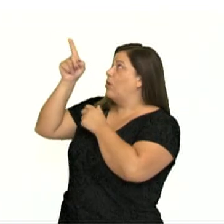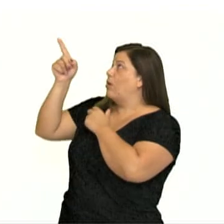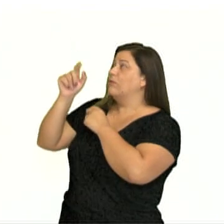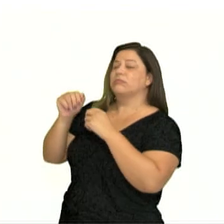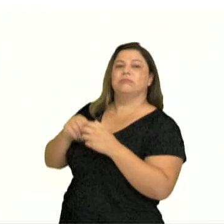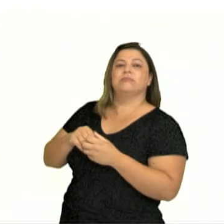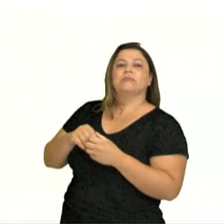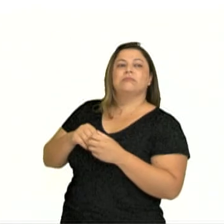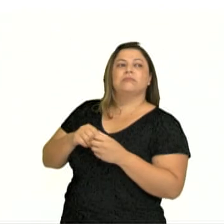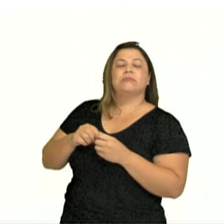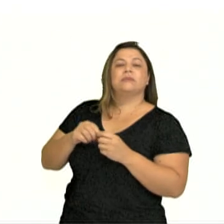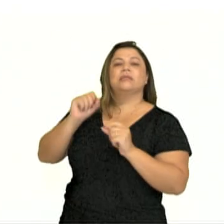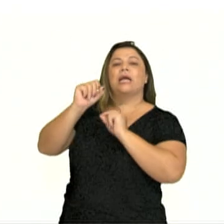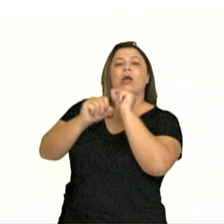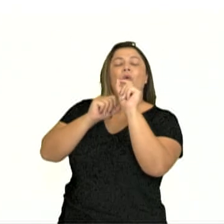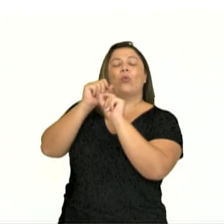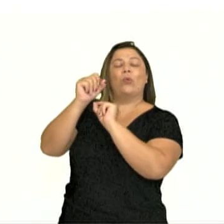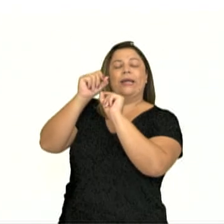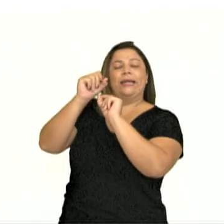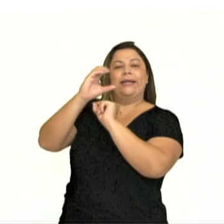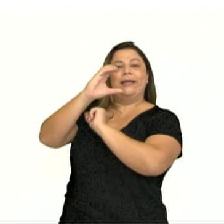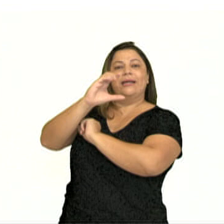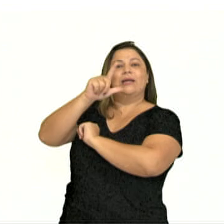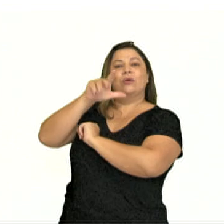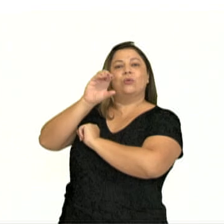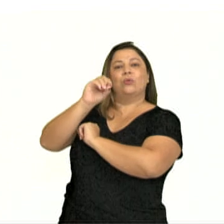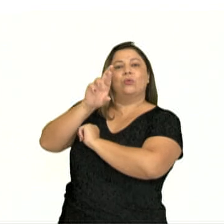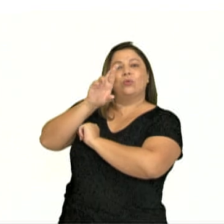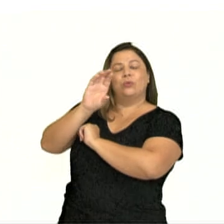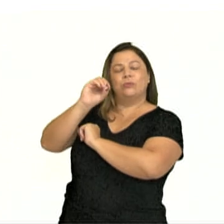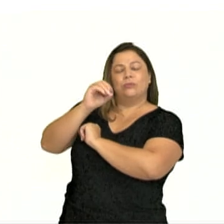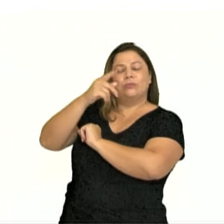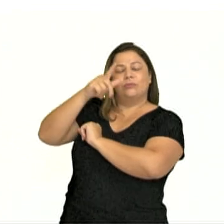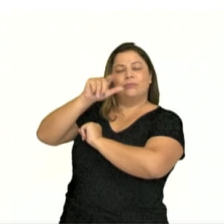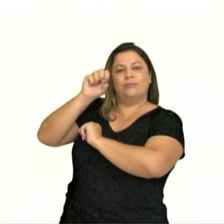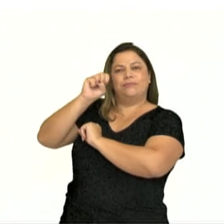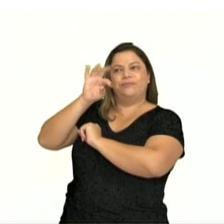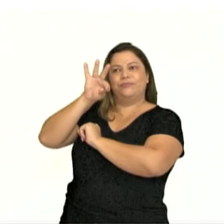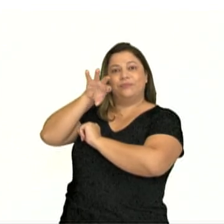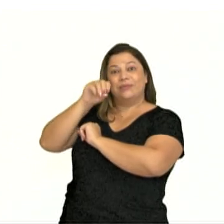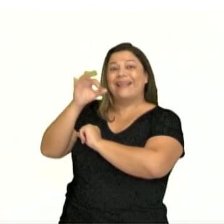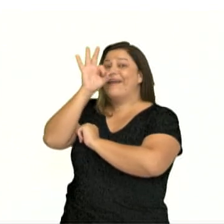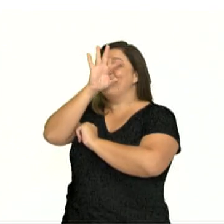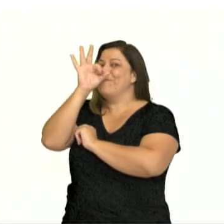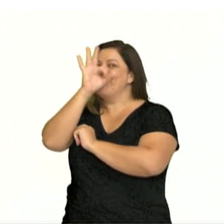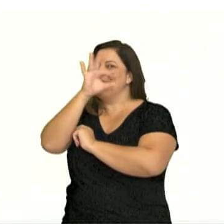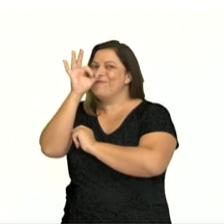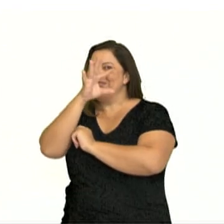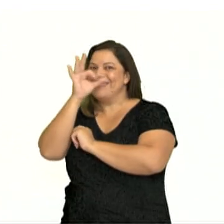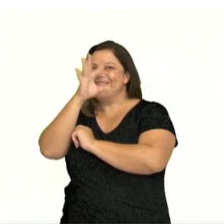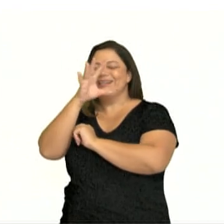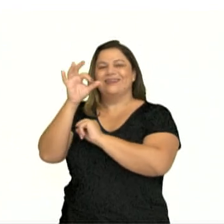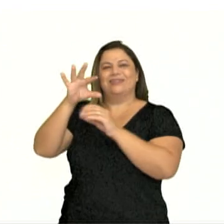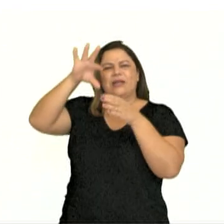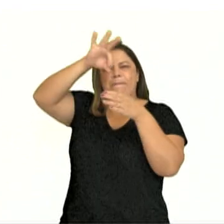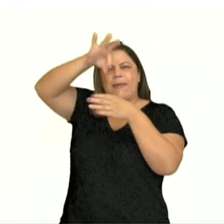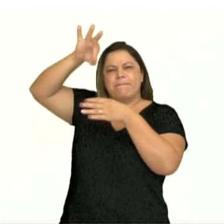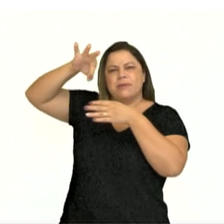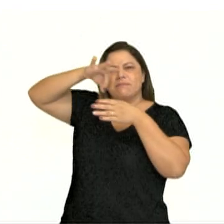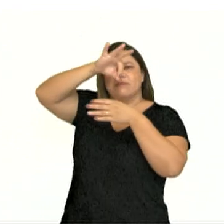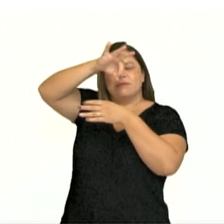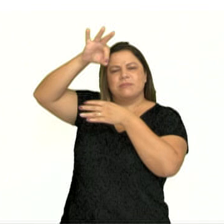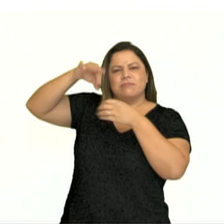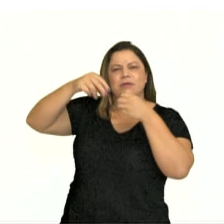quê? Cloroplastos. Percebam como eles são verdinhos, porque eles estão cheios de um pigmento